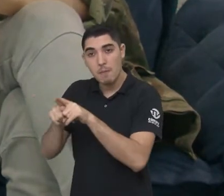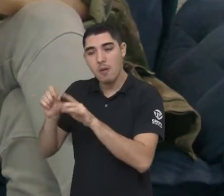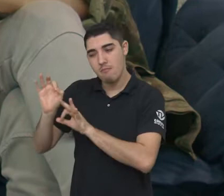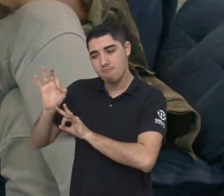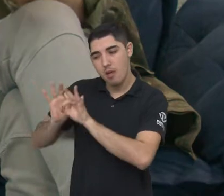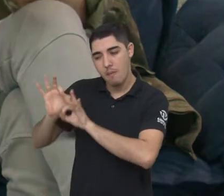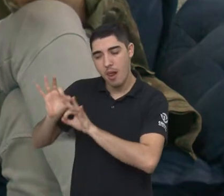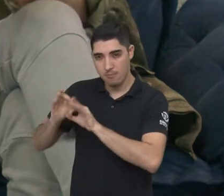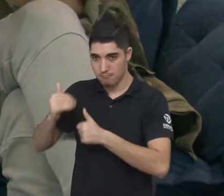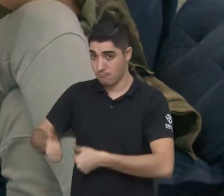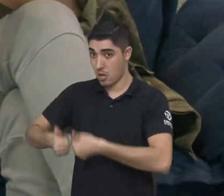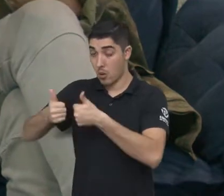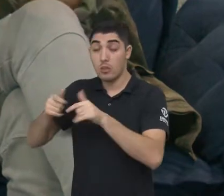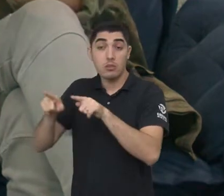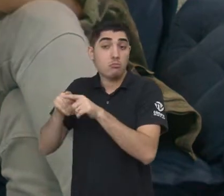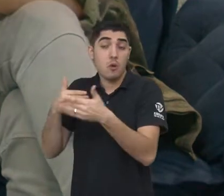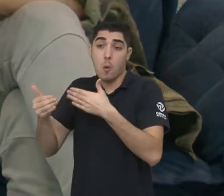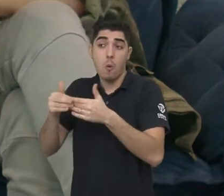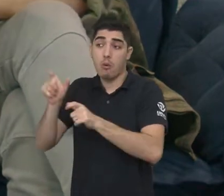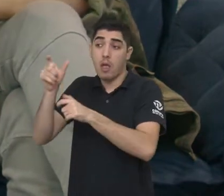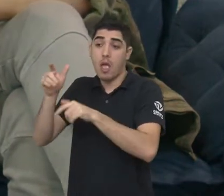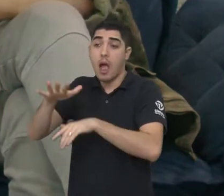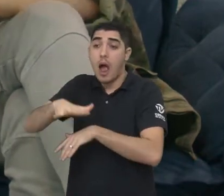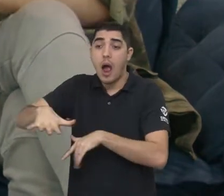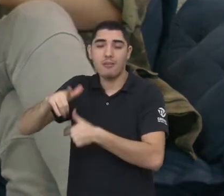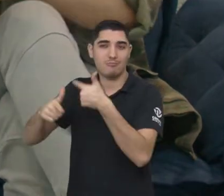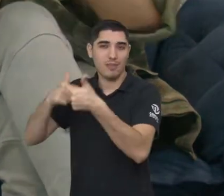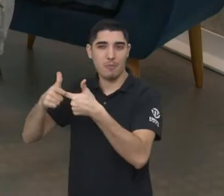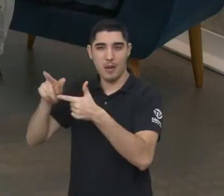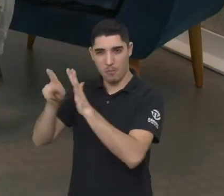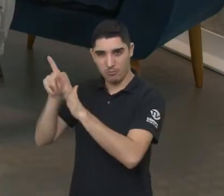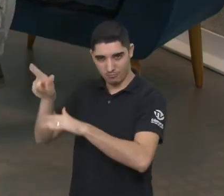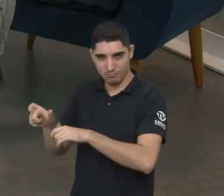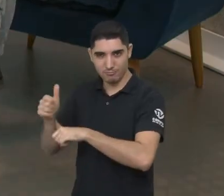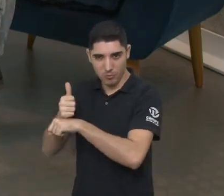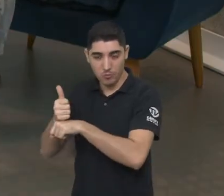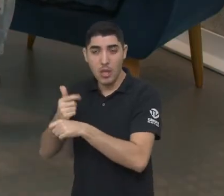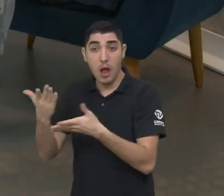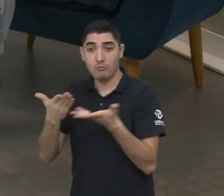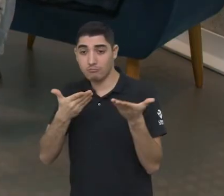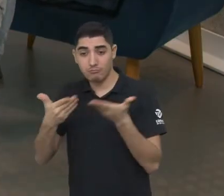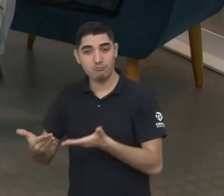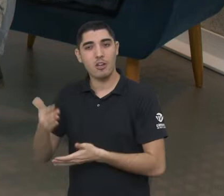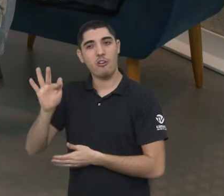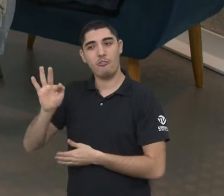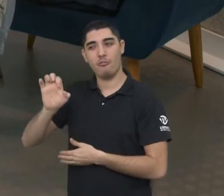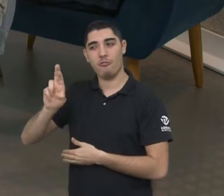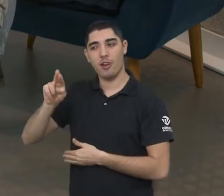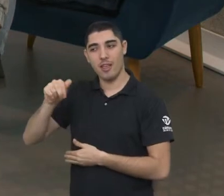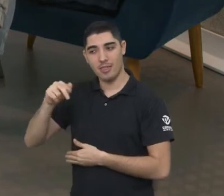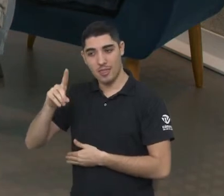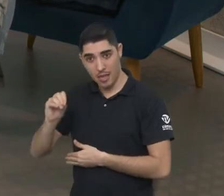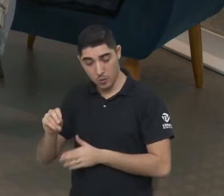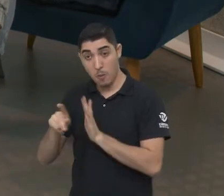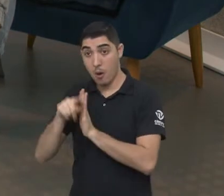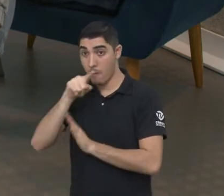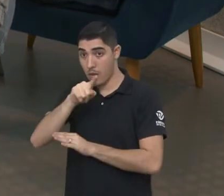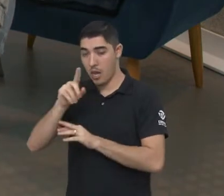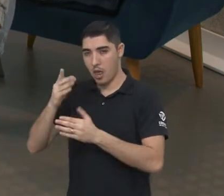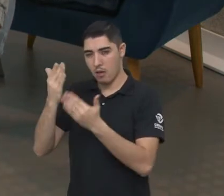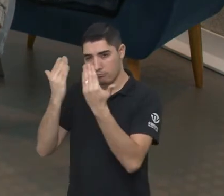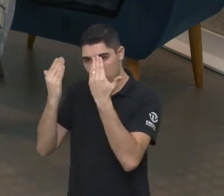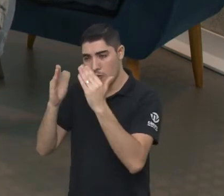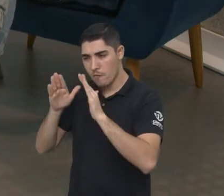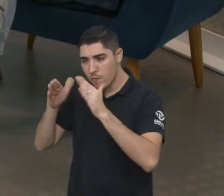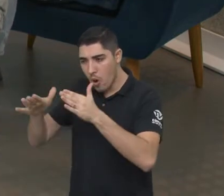preparação, independente da área escolhida pelos psicólogos. Para tirar nossas dúvidas, recebemos o Fernando, psicólogo especializado em